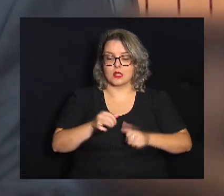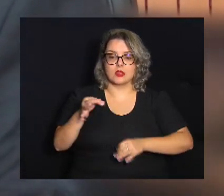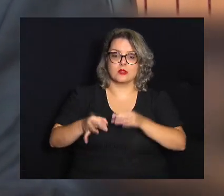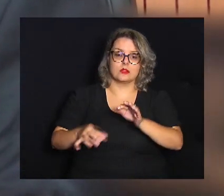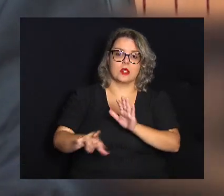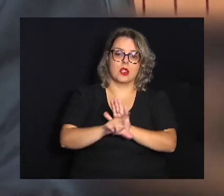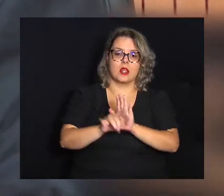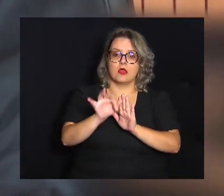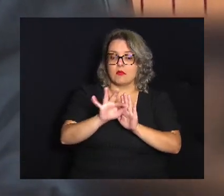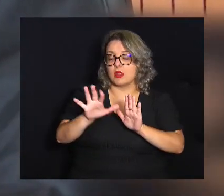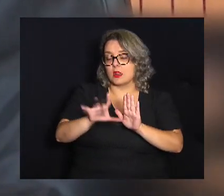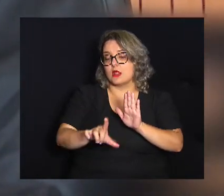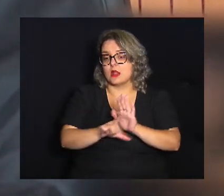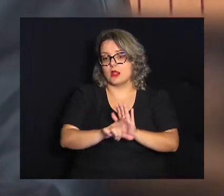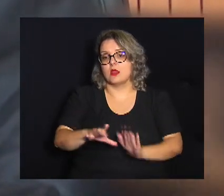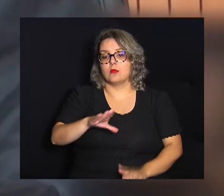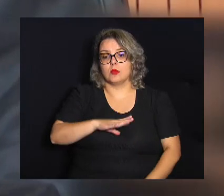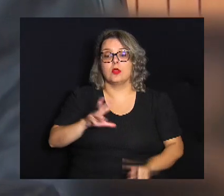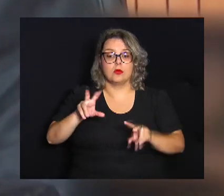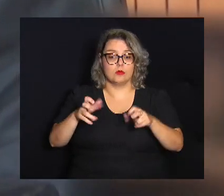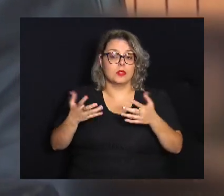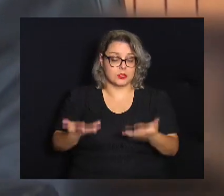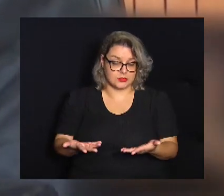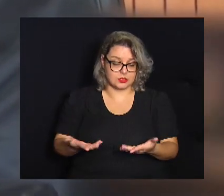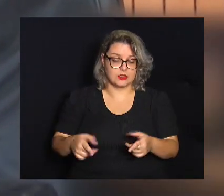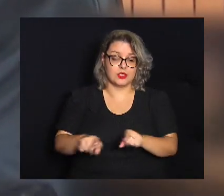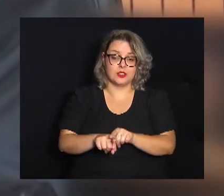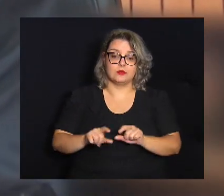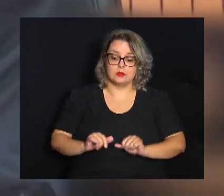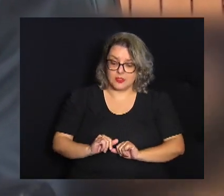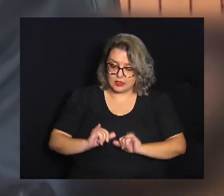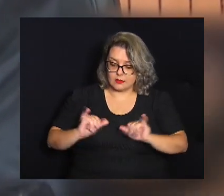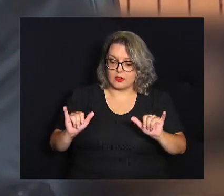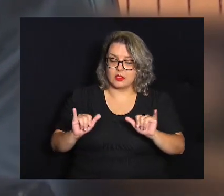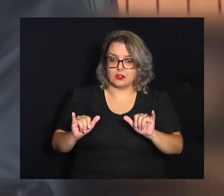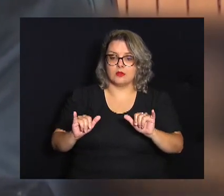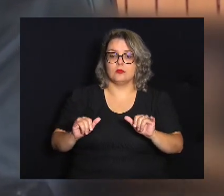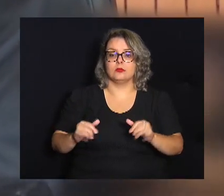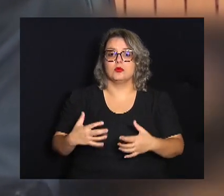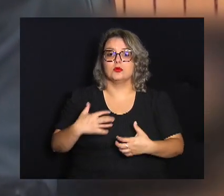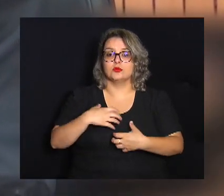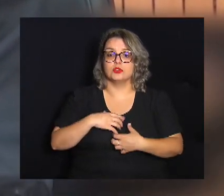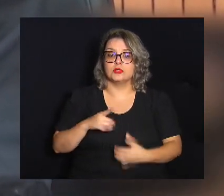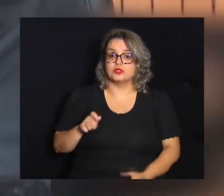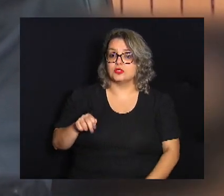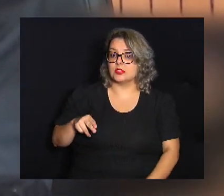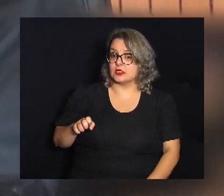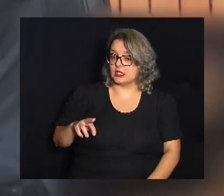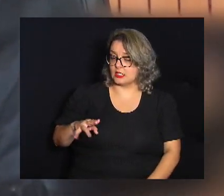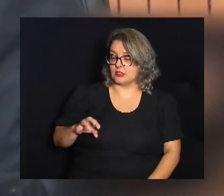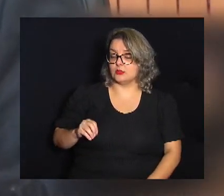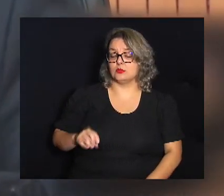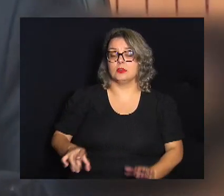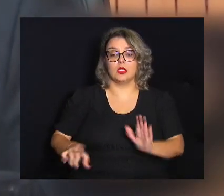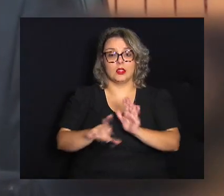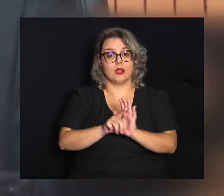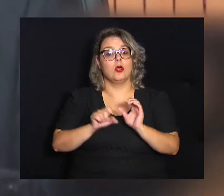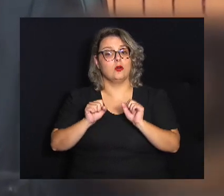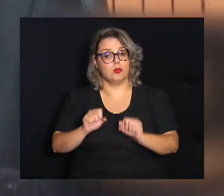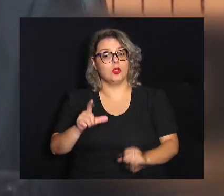e municipal quanto ao tema e ainda reforçou que o formato genérico da legislação pode levar